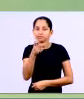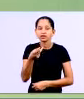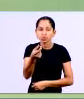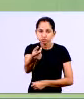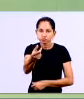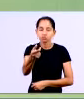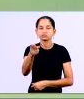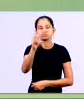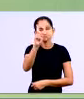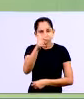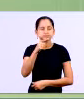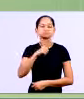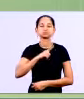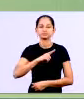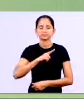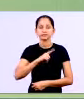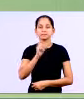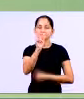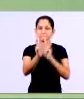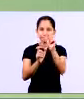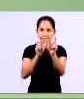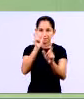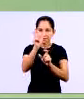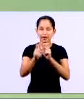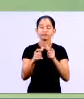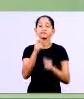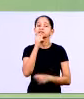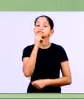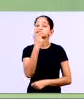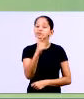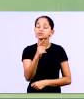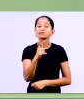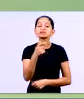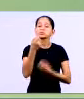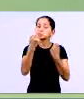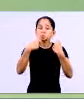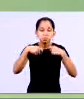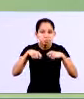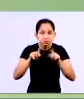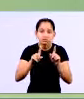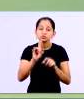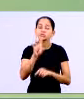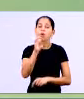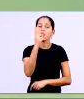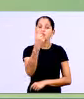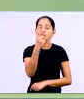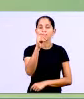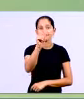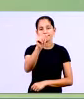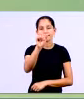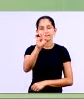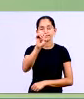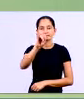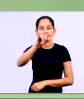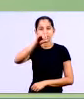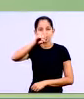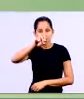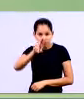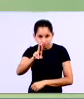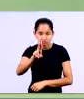acentuadas. As palavras, quando só tem uma vogal,